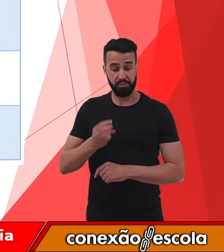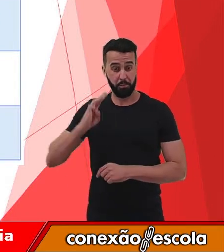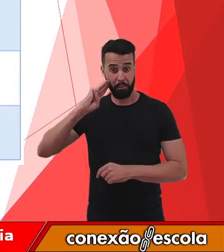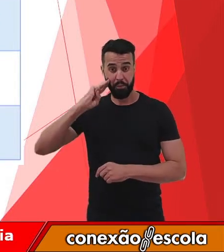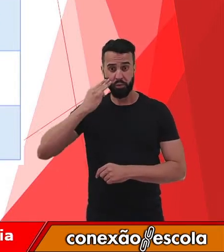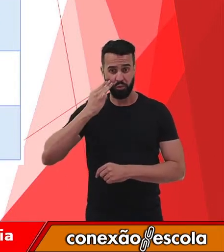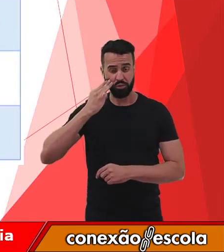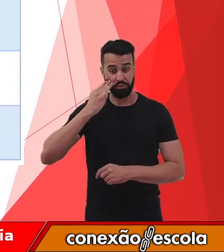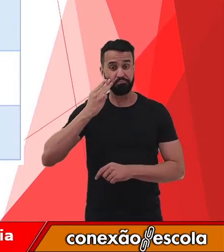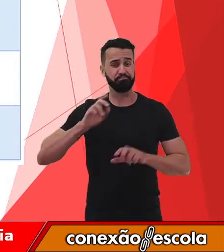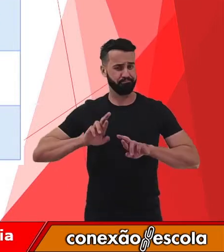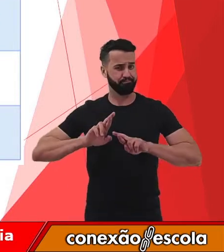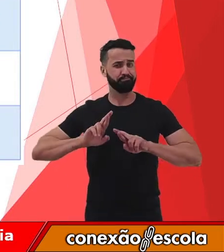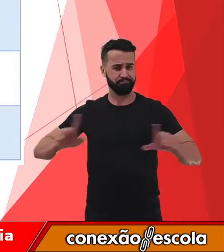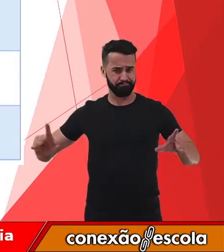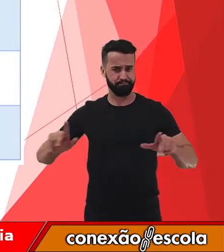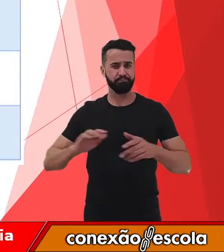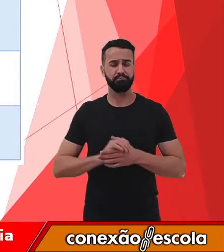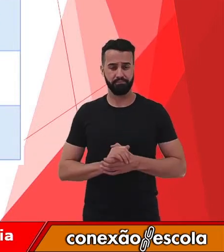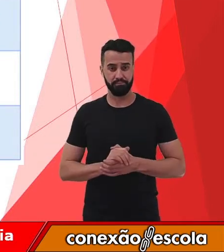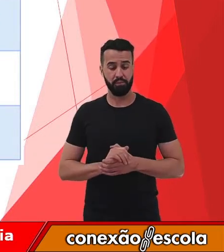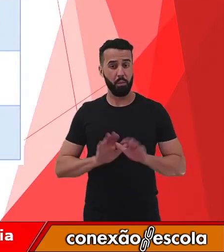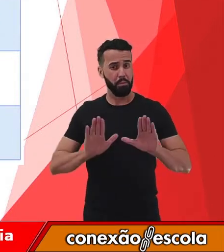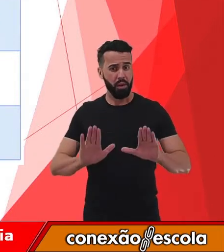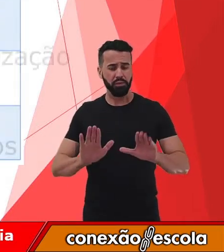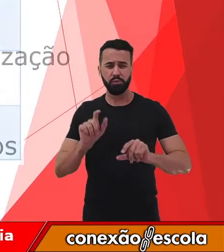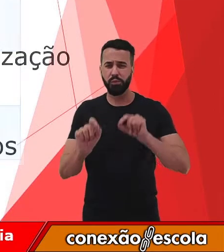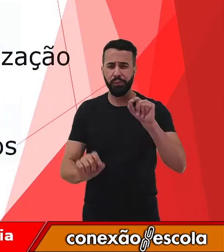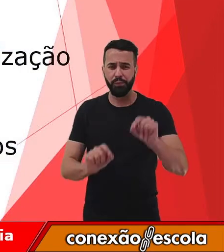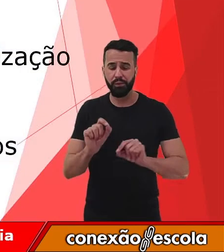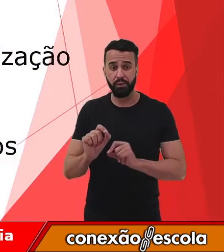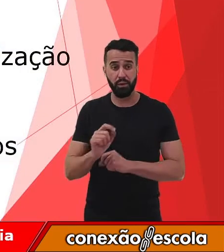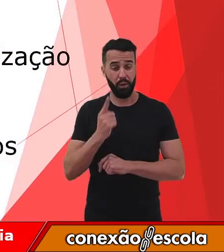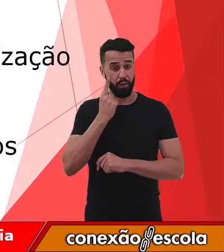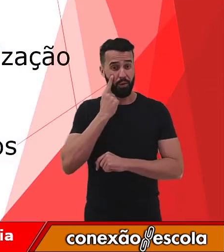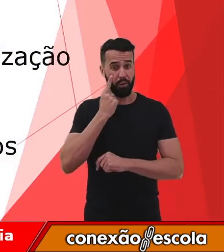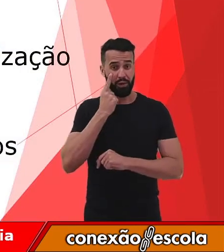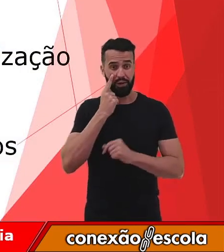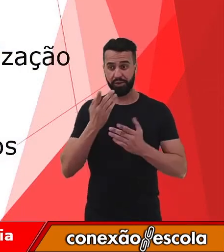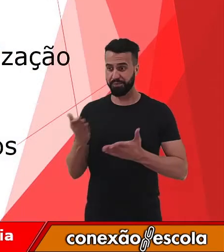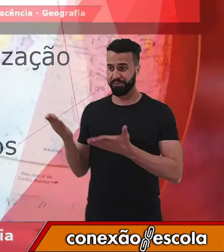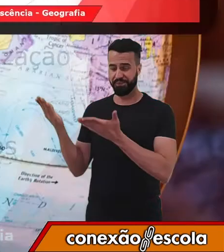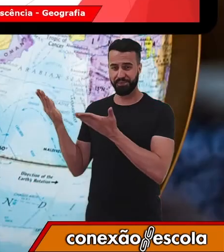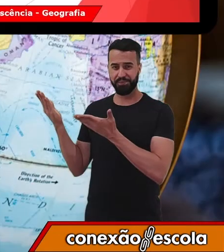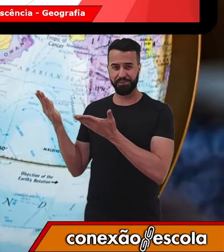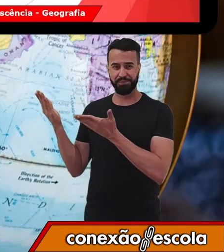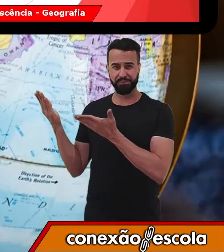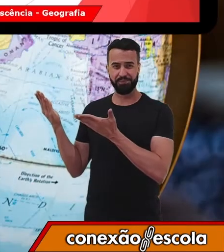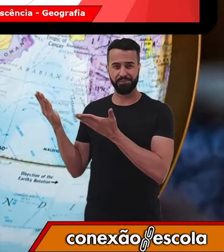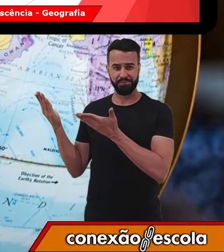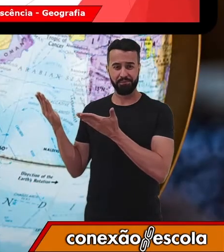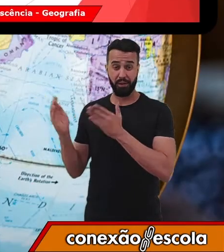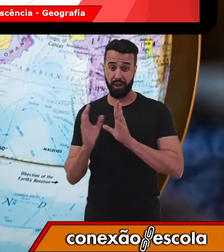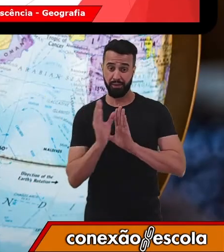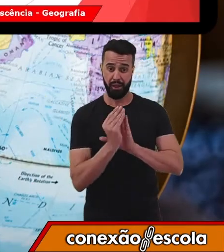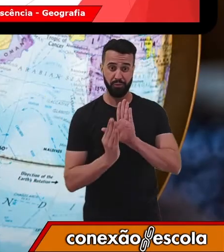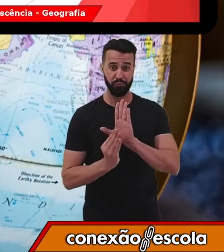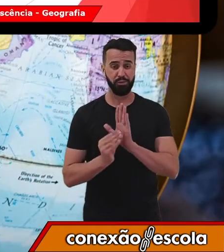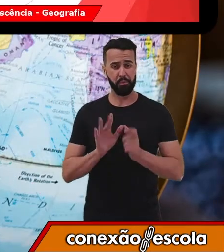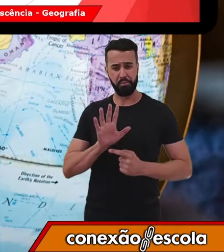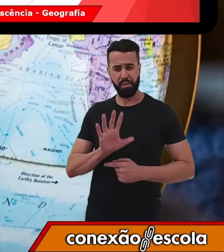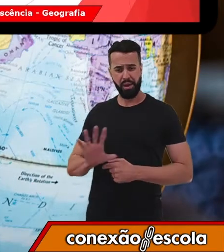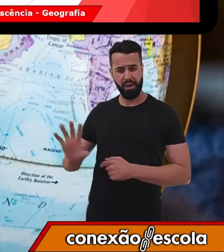uma diferença grande, né? Mas vamos ver aqui como esses dados aparecem por